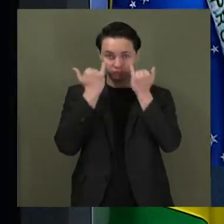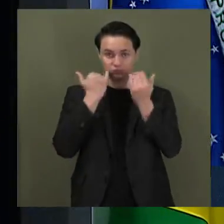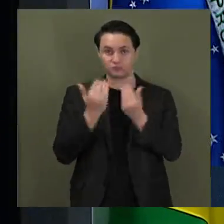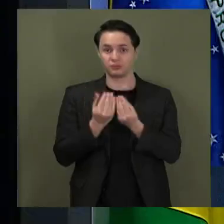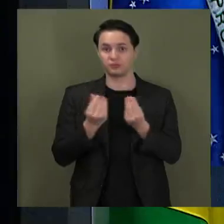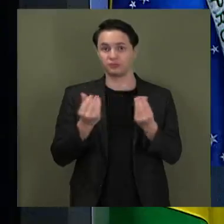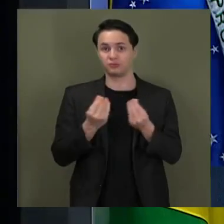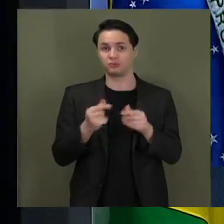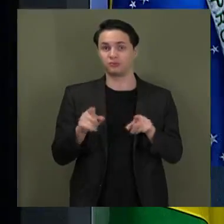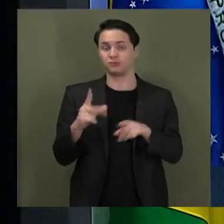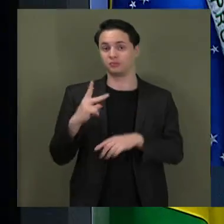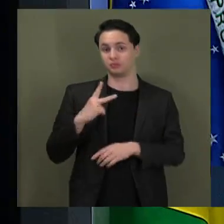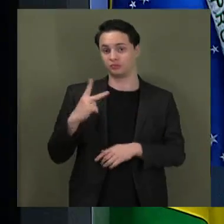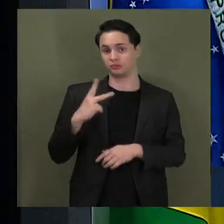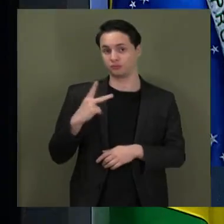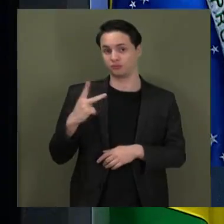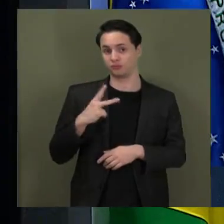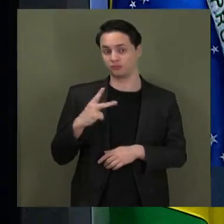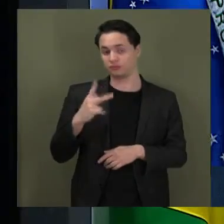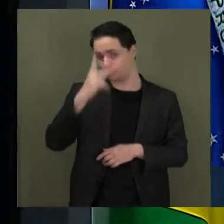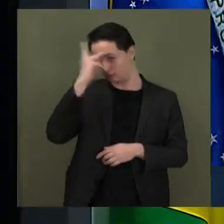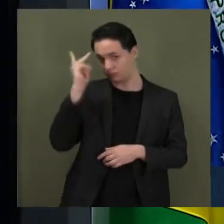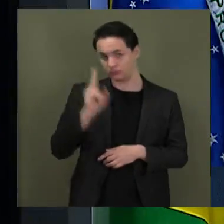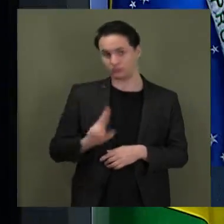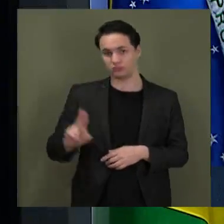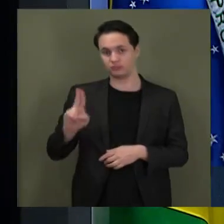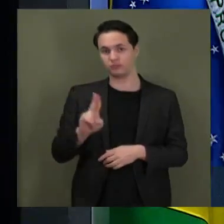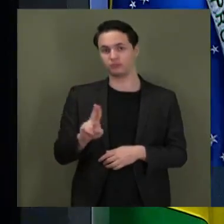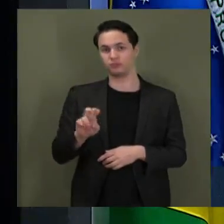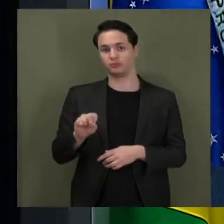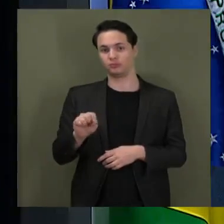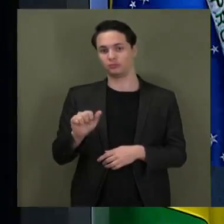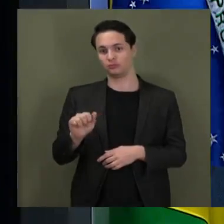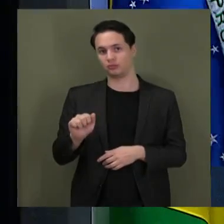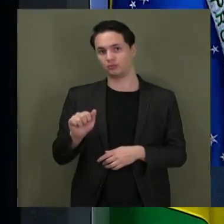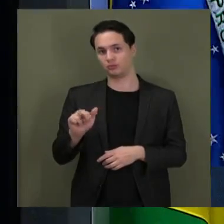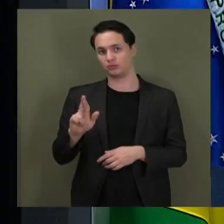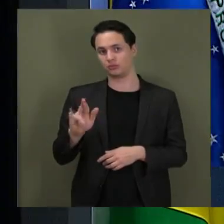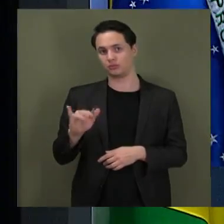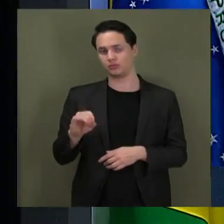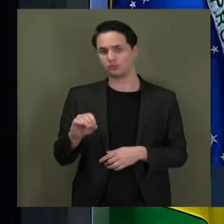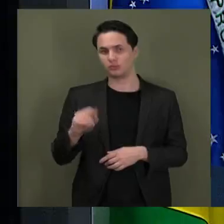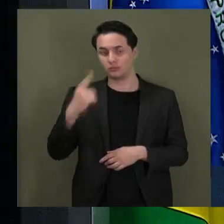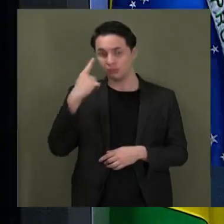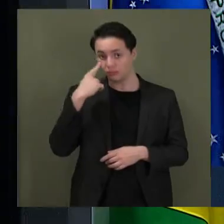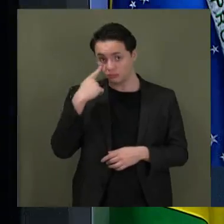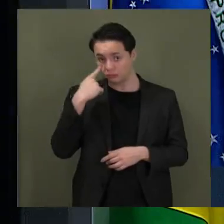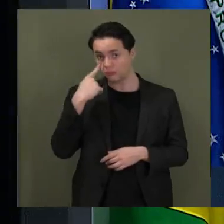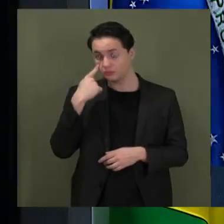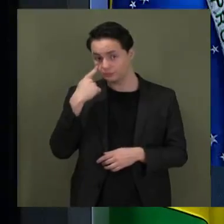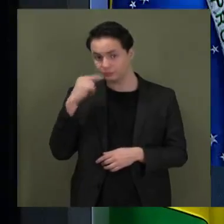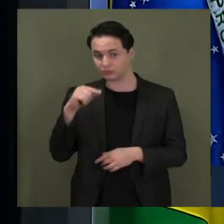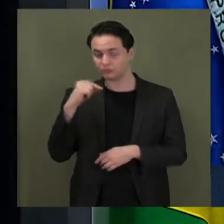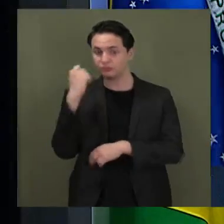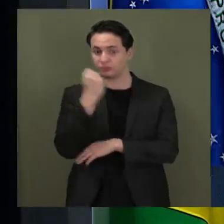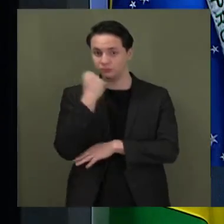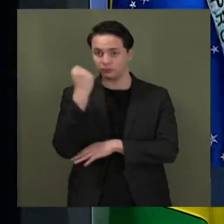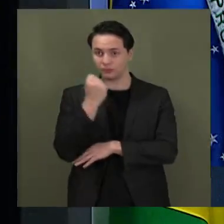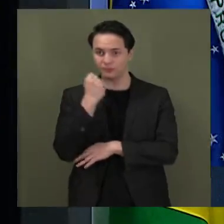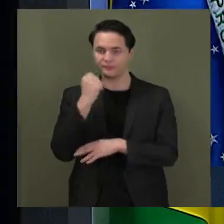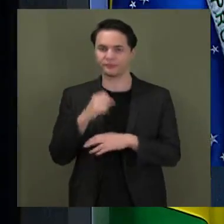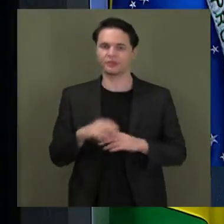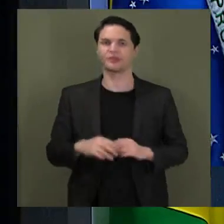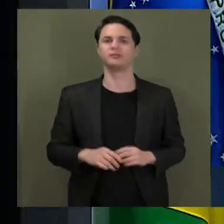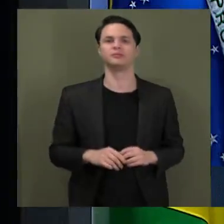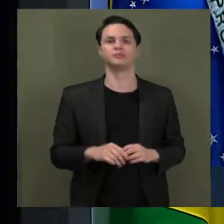e particulares de usuários. Olha só como isso é grave.